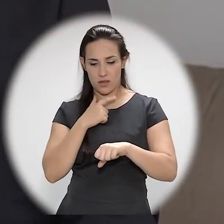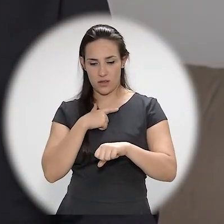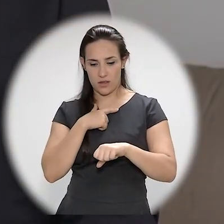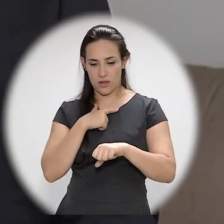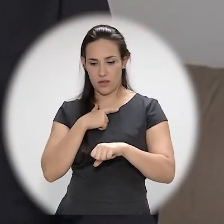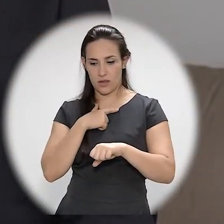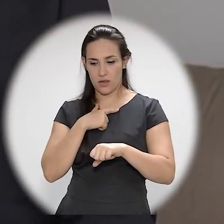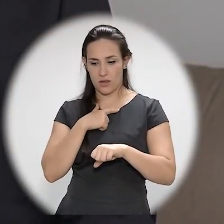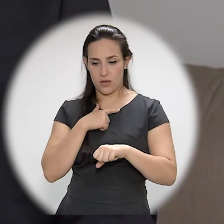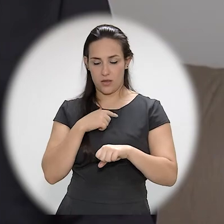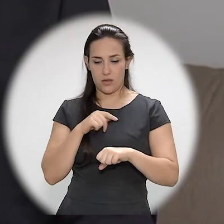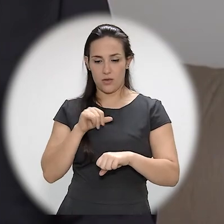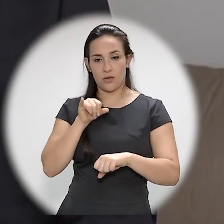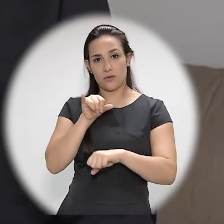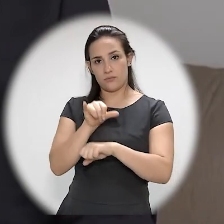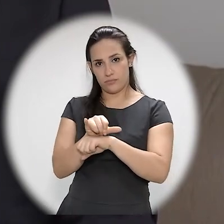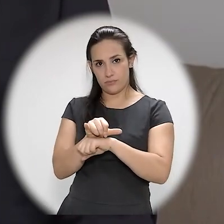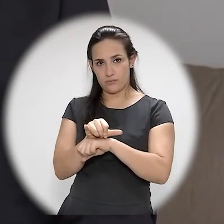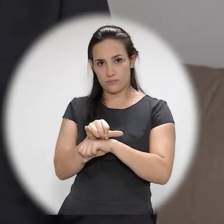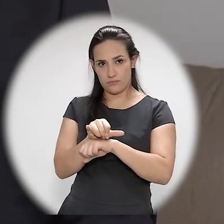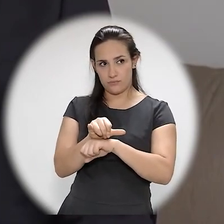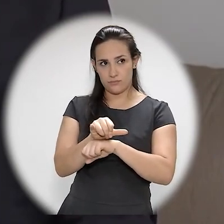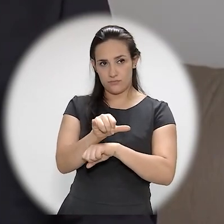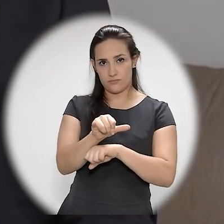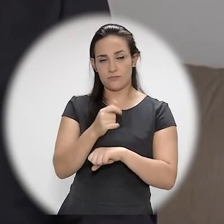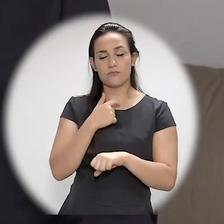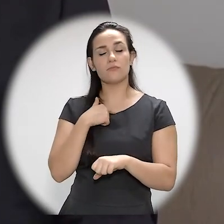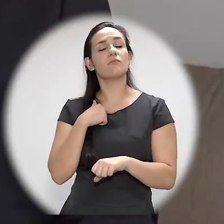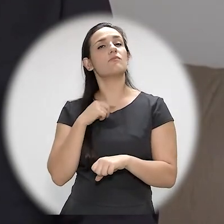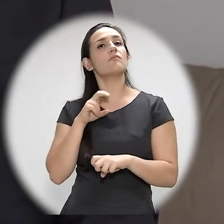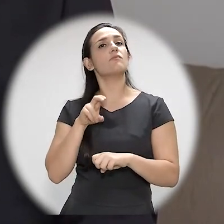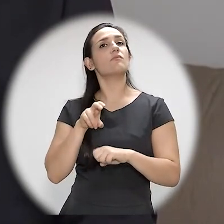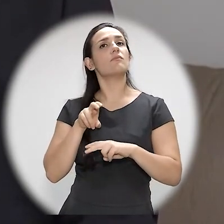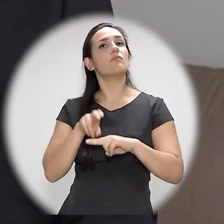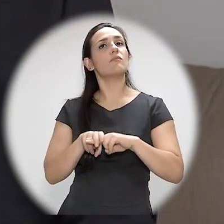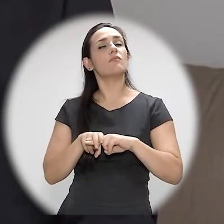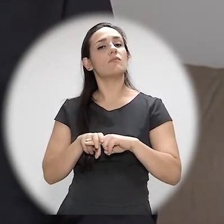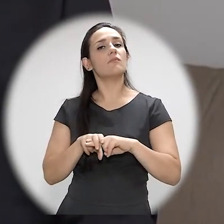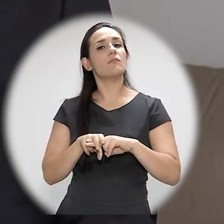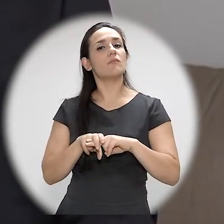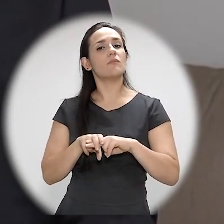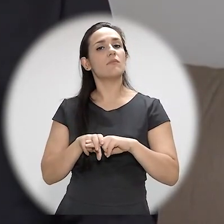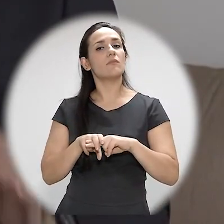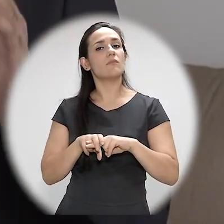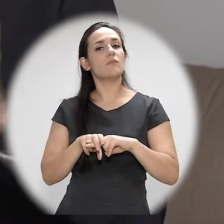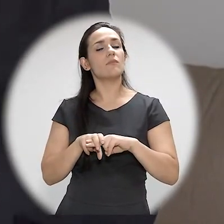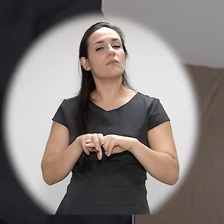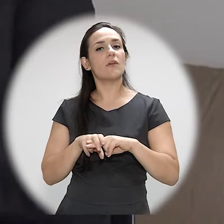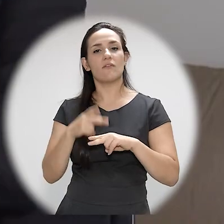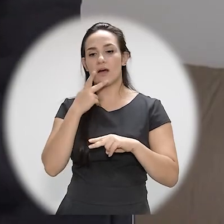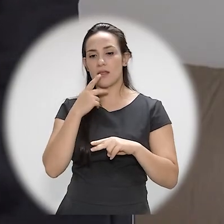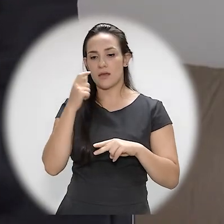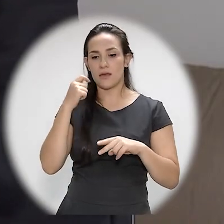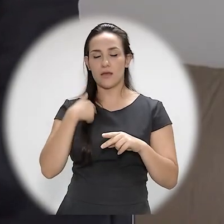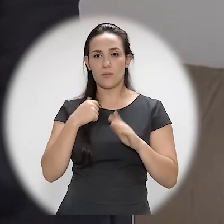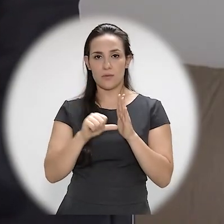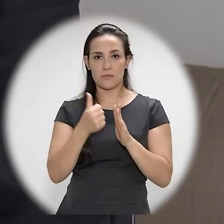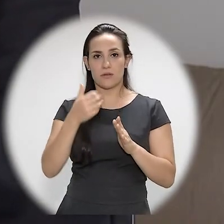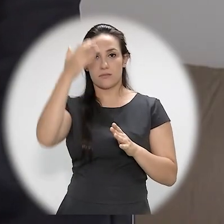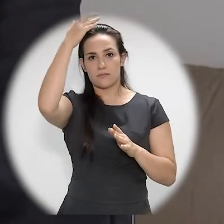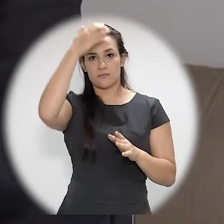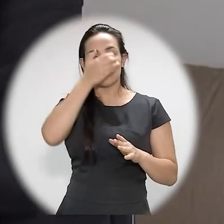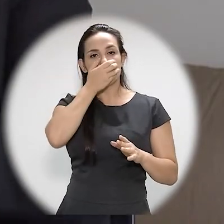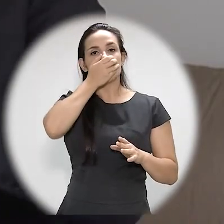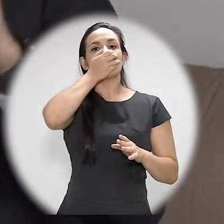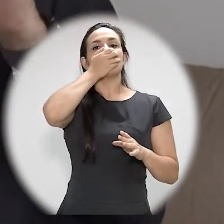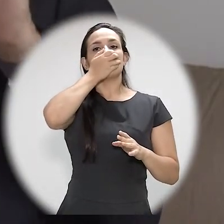assim: em caso de despressurização, cairão máscaras. Coloque primeiro sobre si, para depois colocar na pessoa que